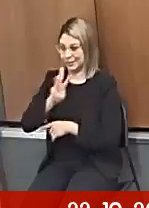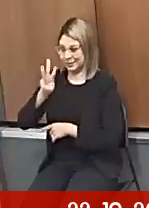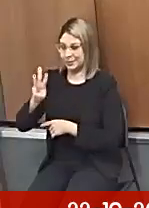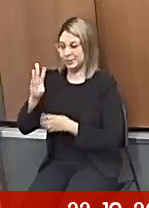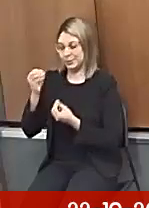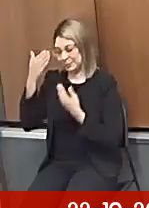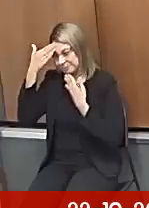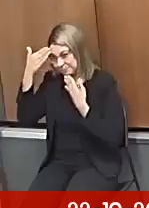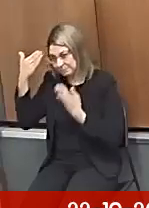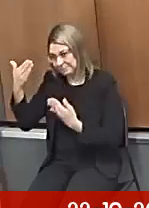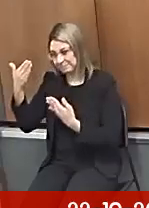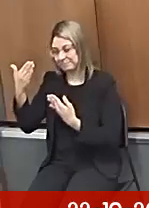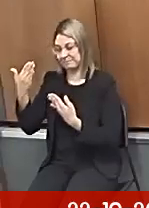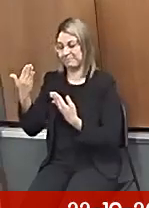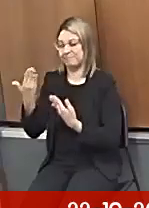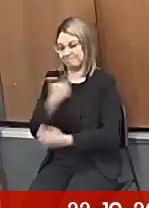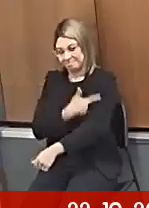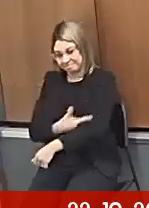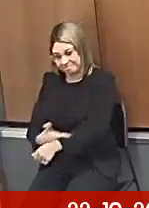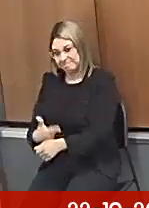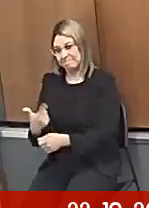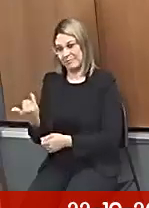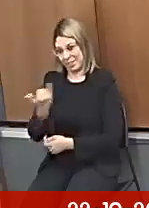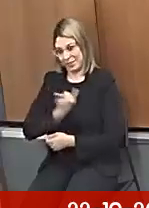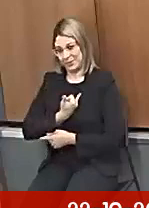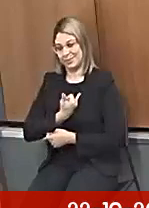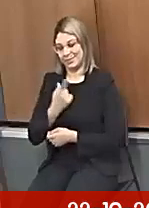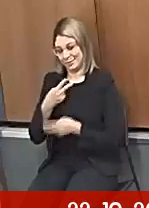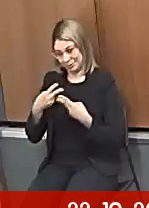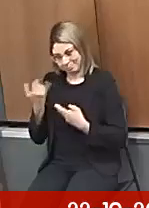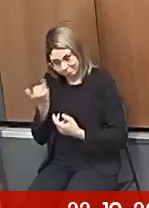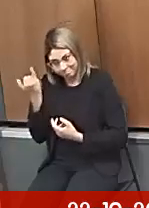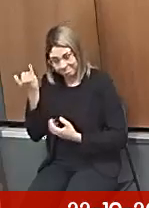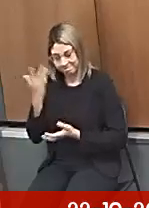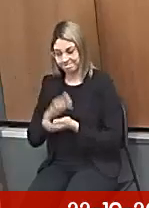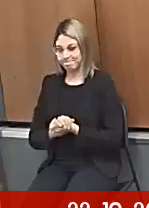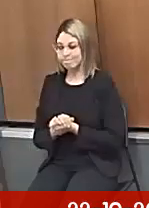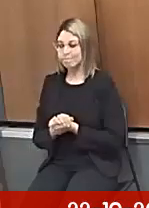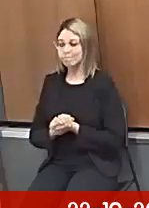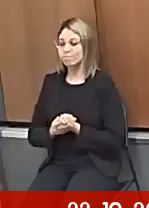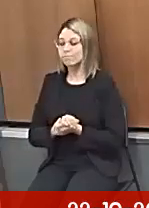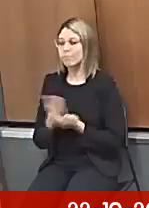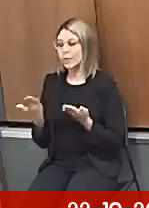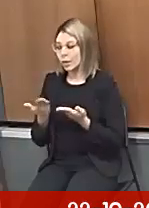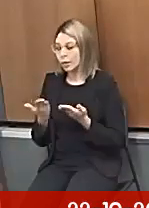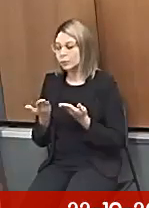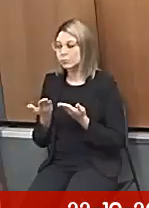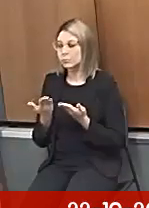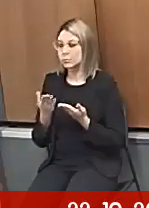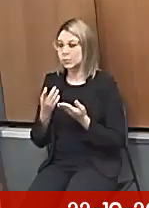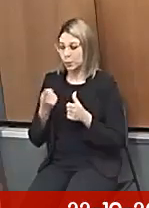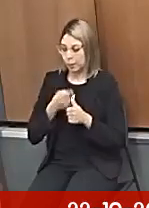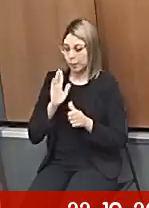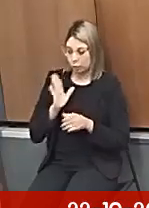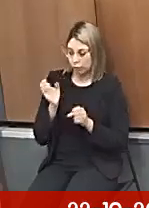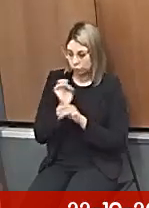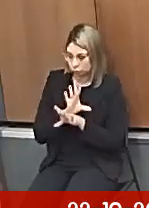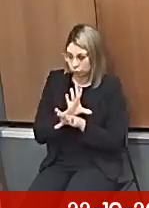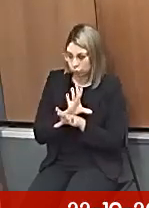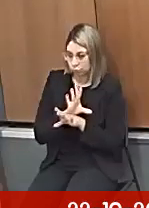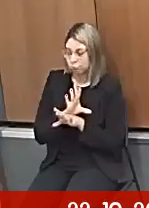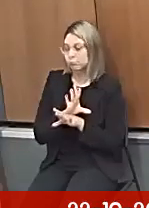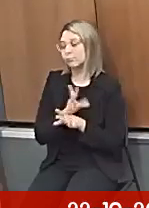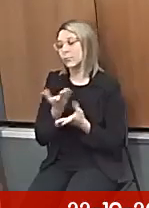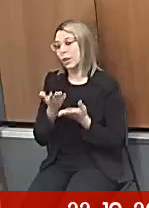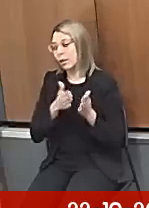Muito obrigado pela gentileza de trazer informação tão importante. Segunda ordem do dia, primeira fase, passa a ser a primeira